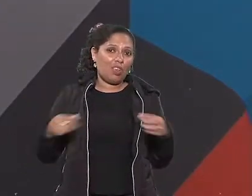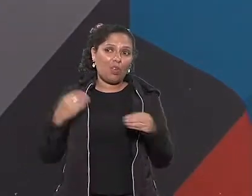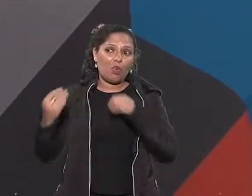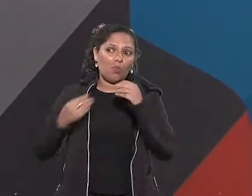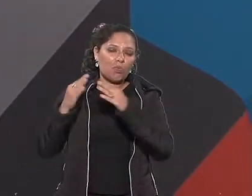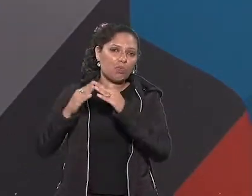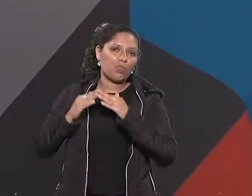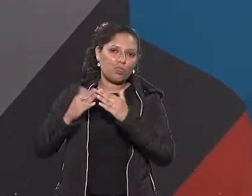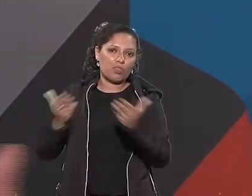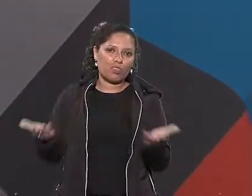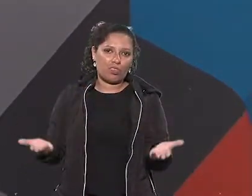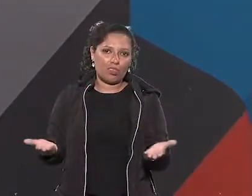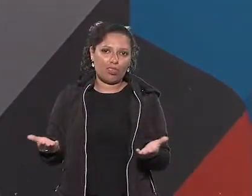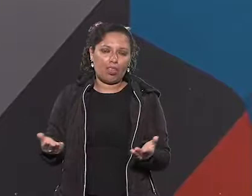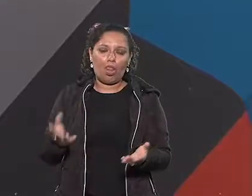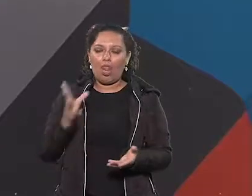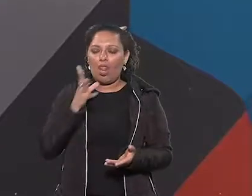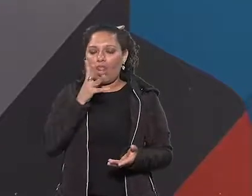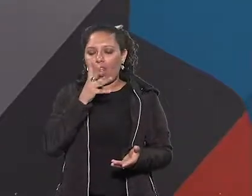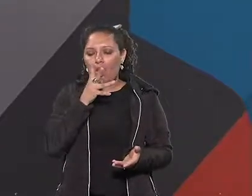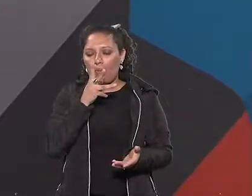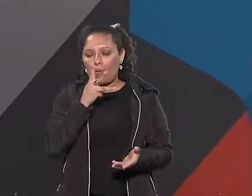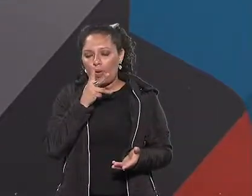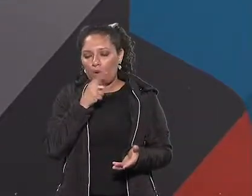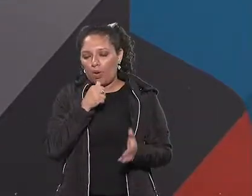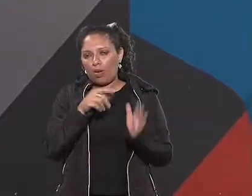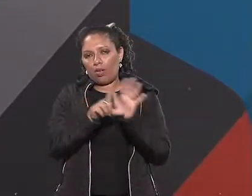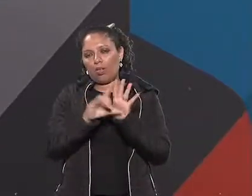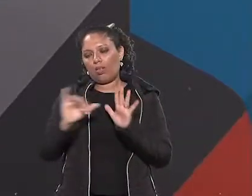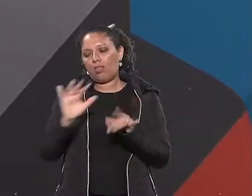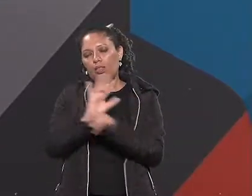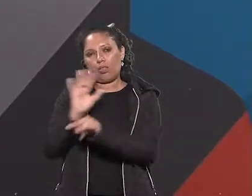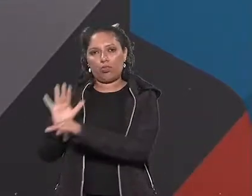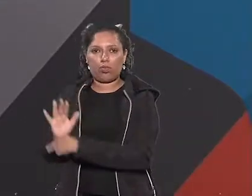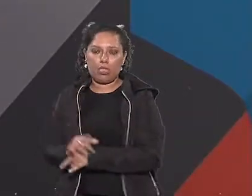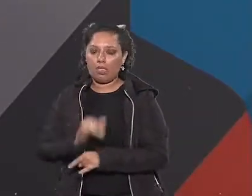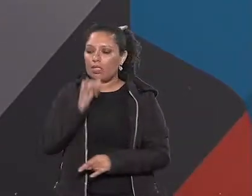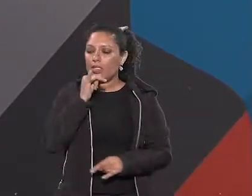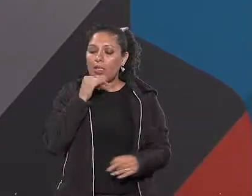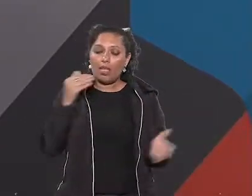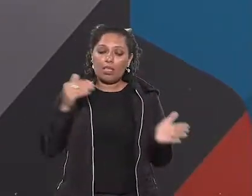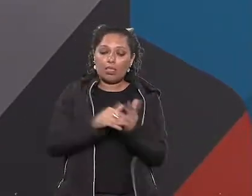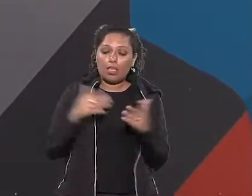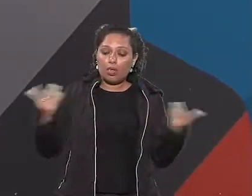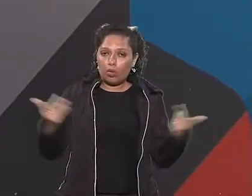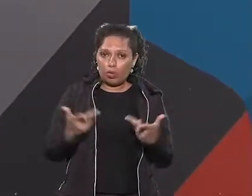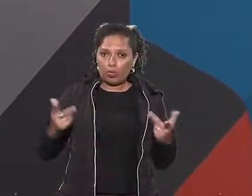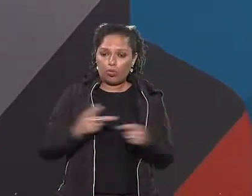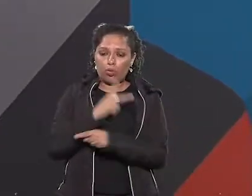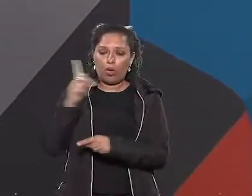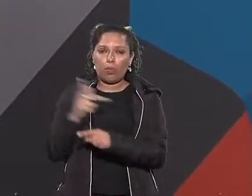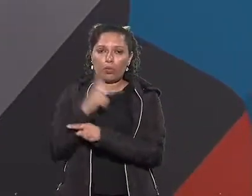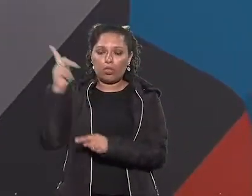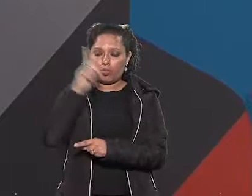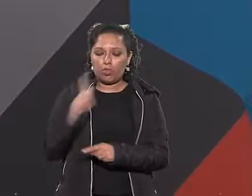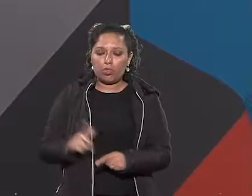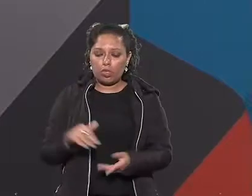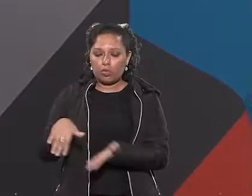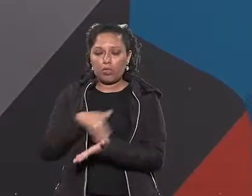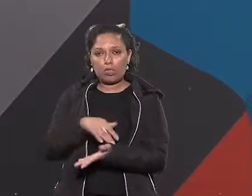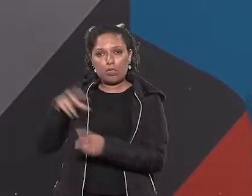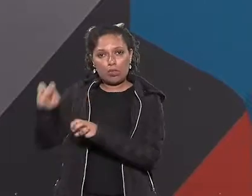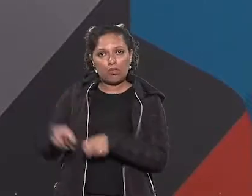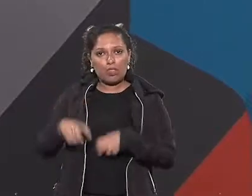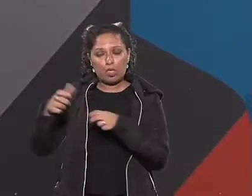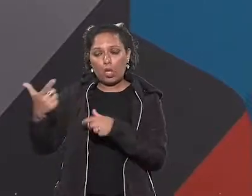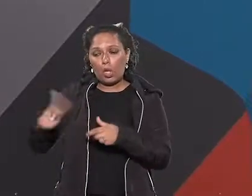cobrar. Tal a lentidão do processo. Até hoje o Estado, a Procuradoria, a Secretaria da Fazenda, não